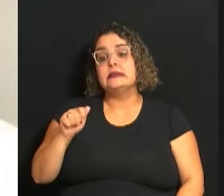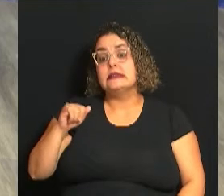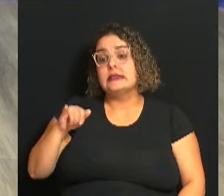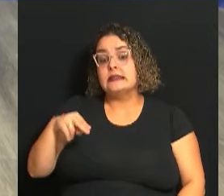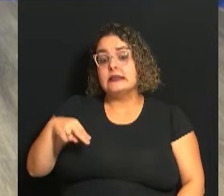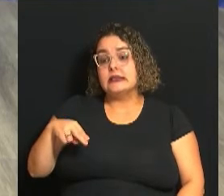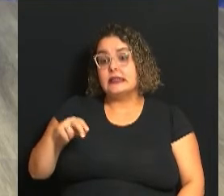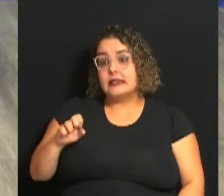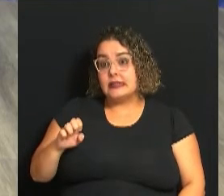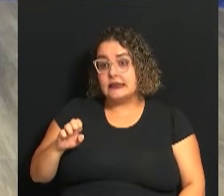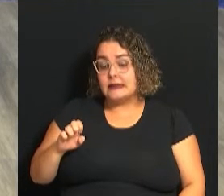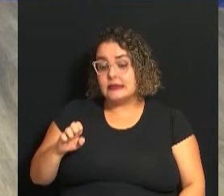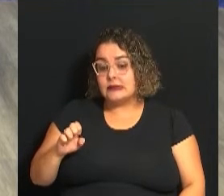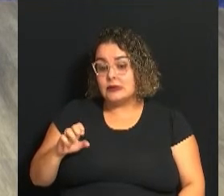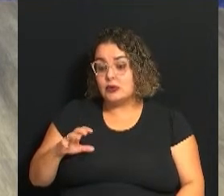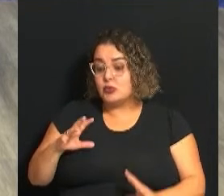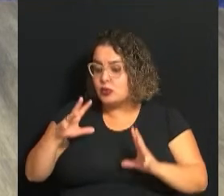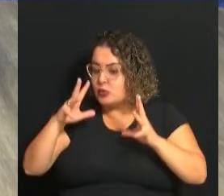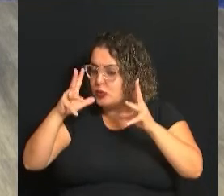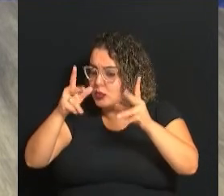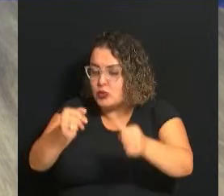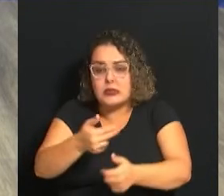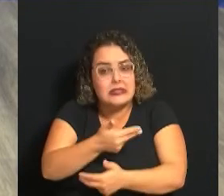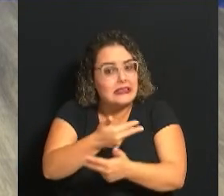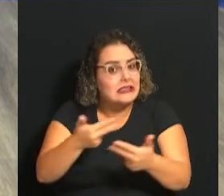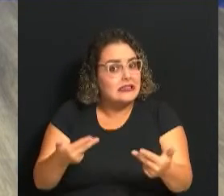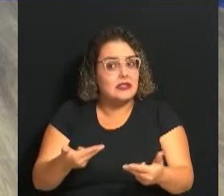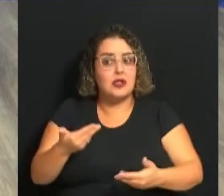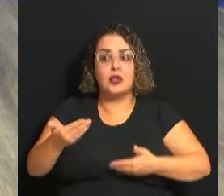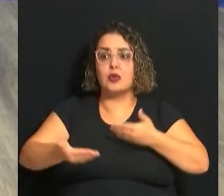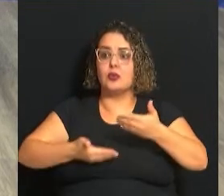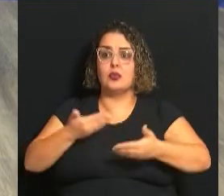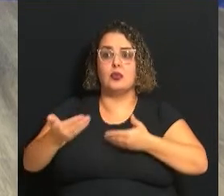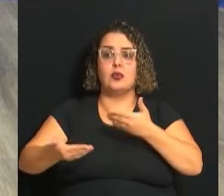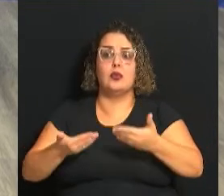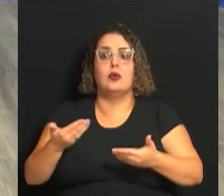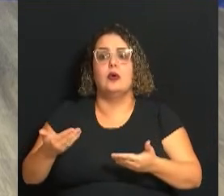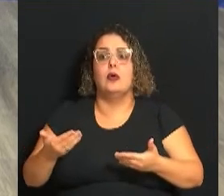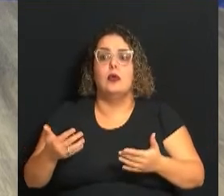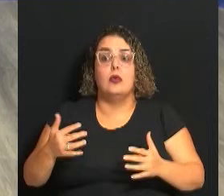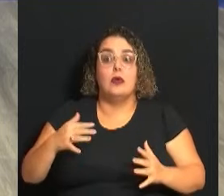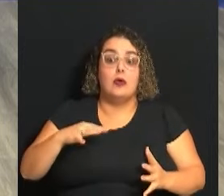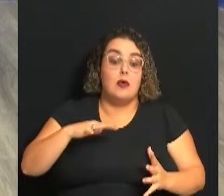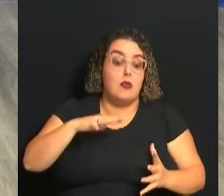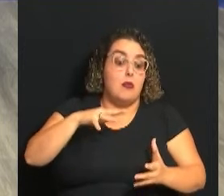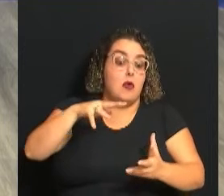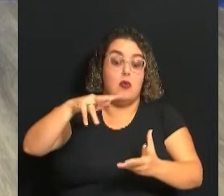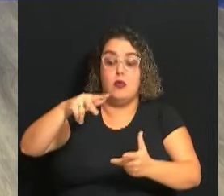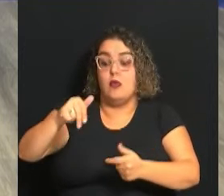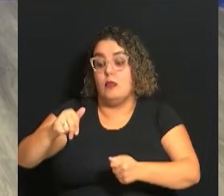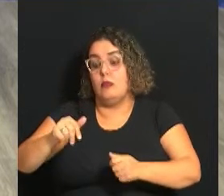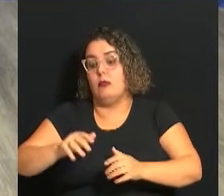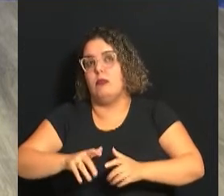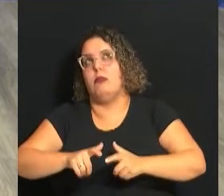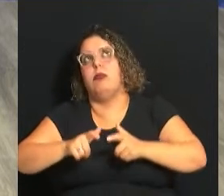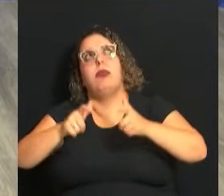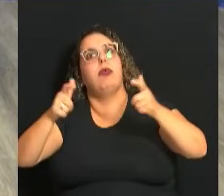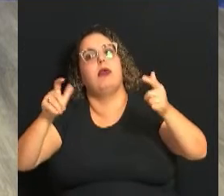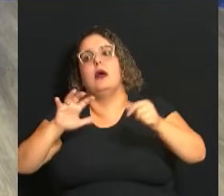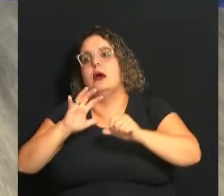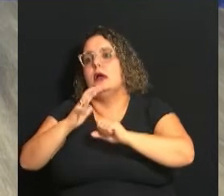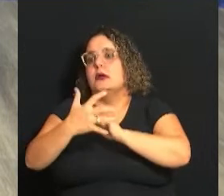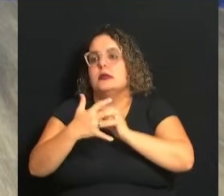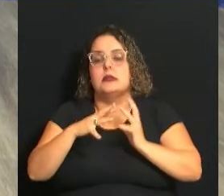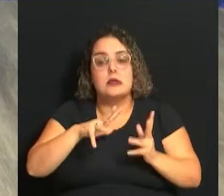meio disso tudo, você passando por esse tratamento, o mundo vivia aí o auge, né? O alto da pandemia